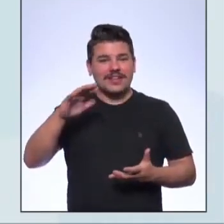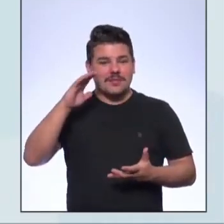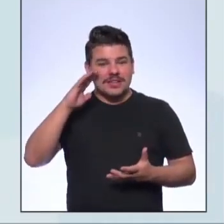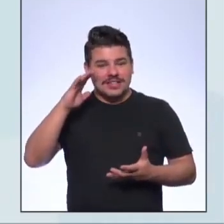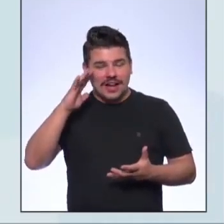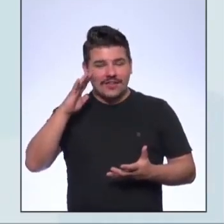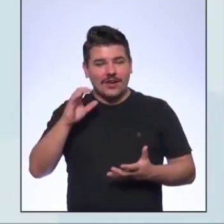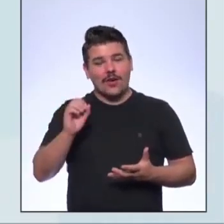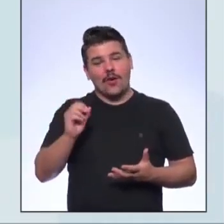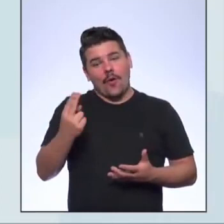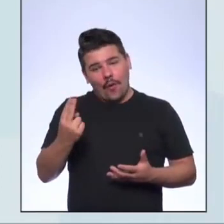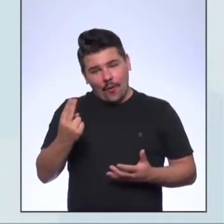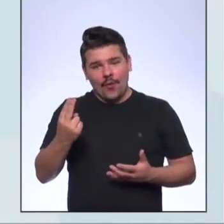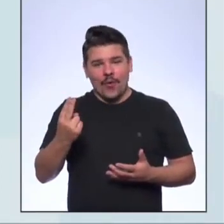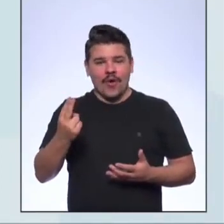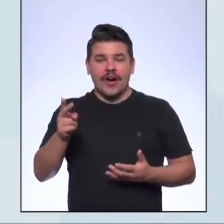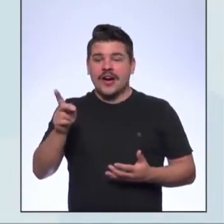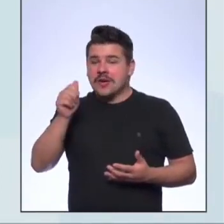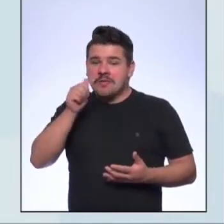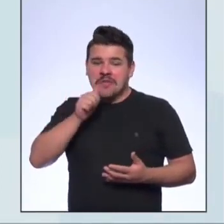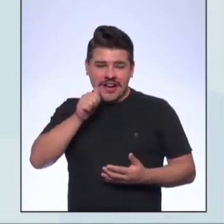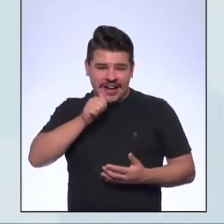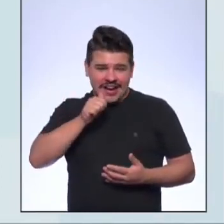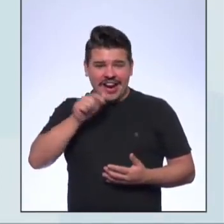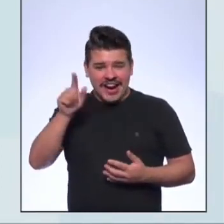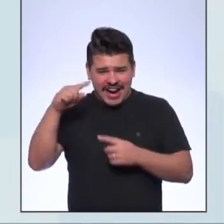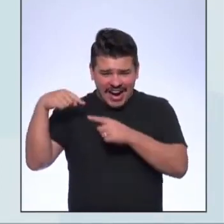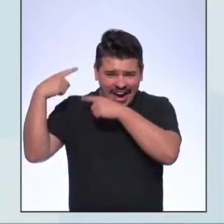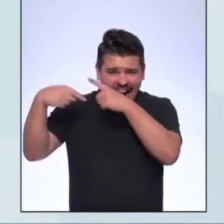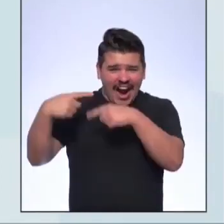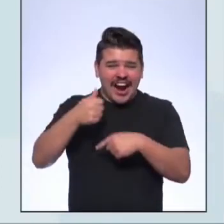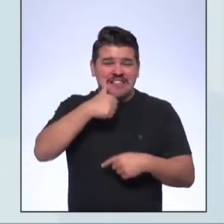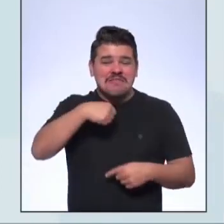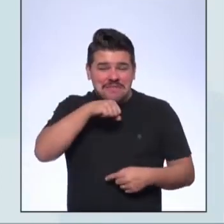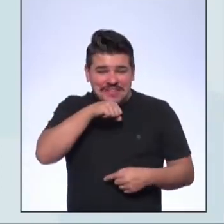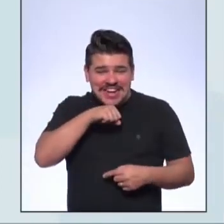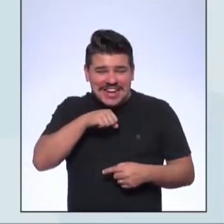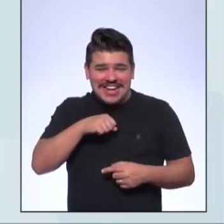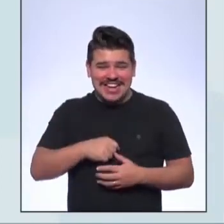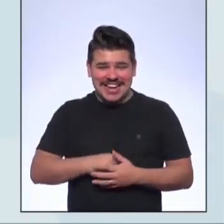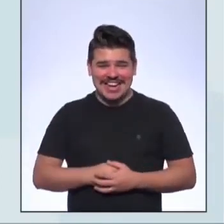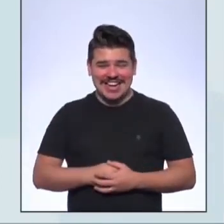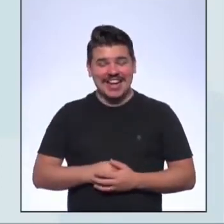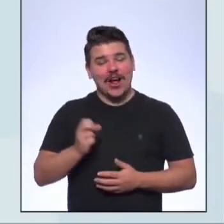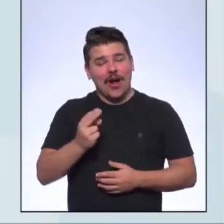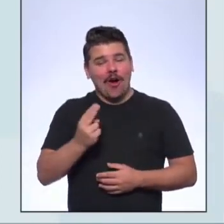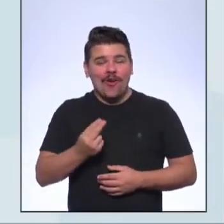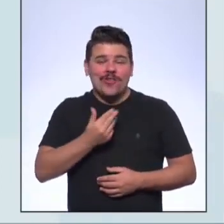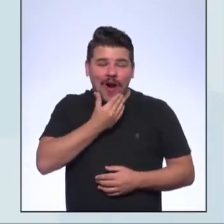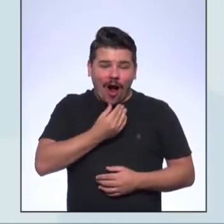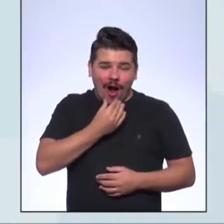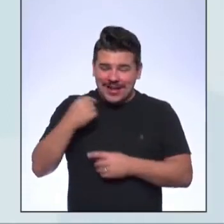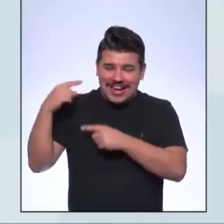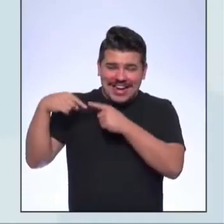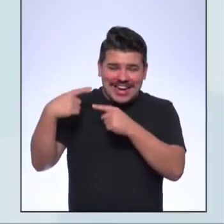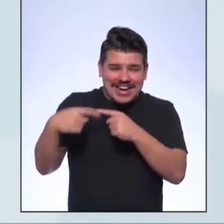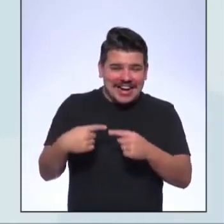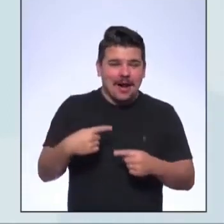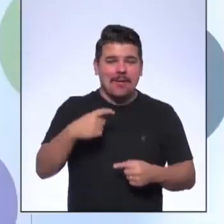isso, ou você, se você fosse mulher, você era uma cópia da sua mãe, e se você fosse homem, você era uma cópia do seu